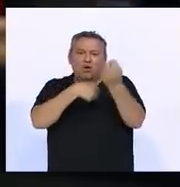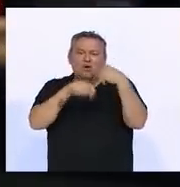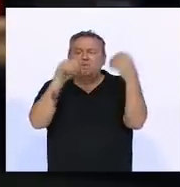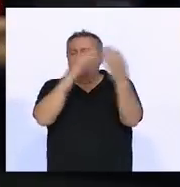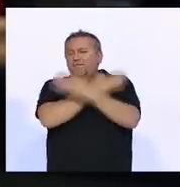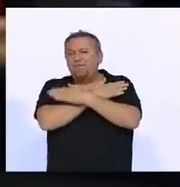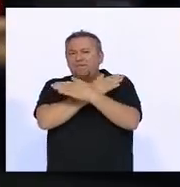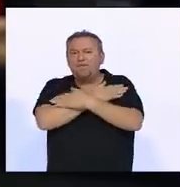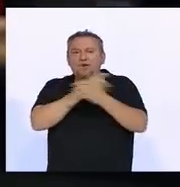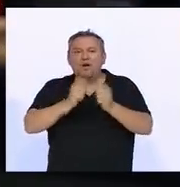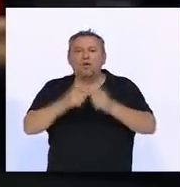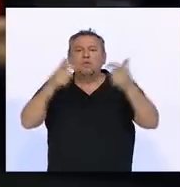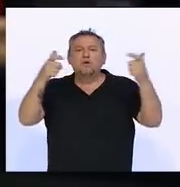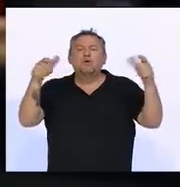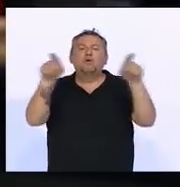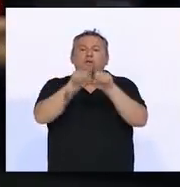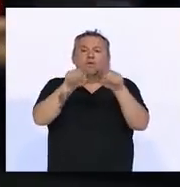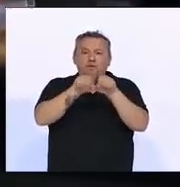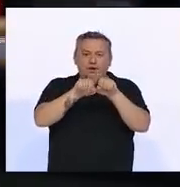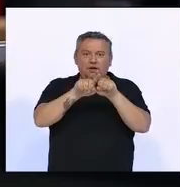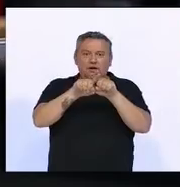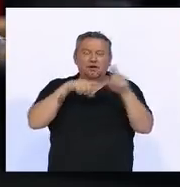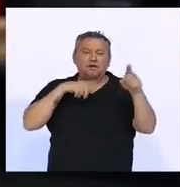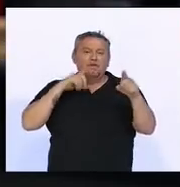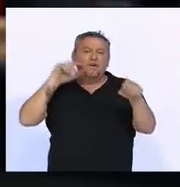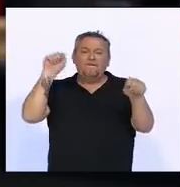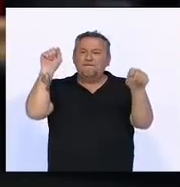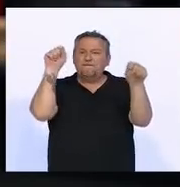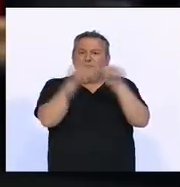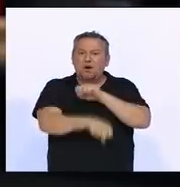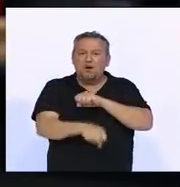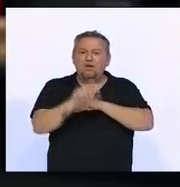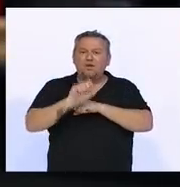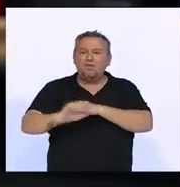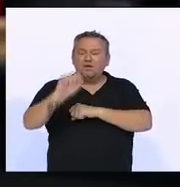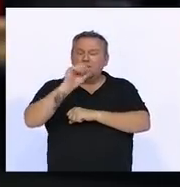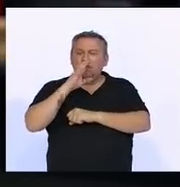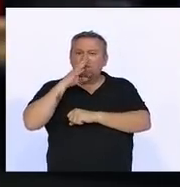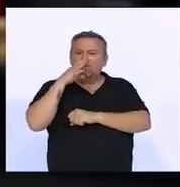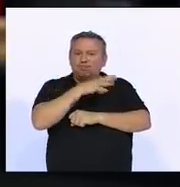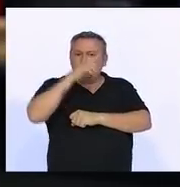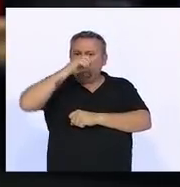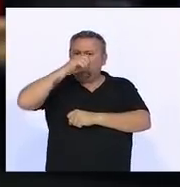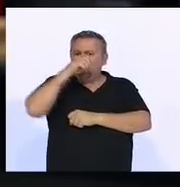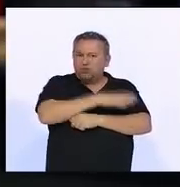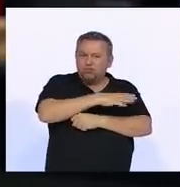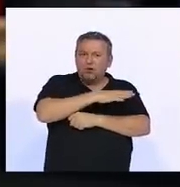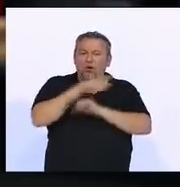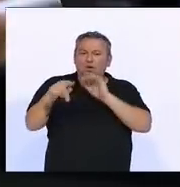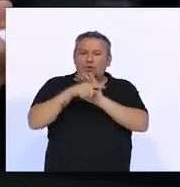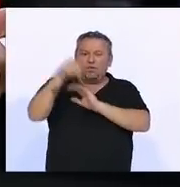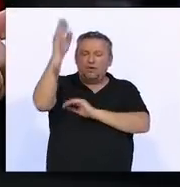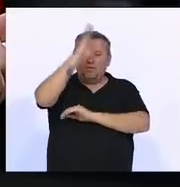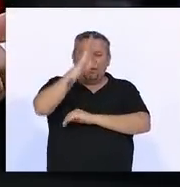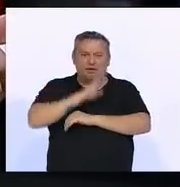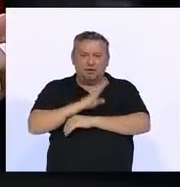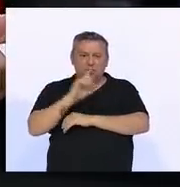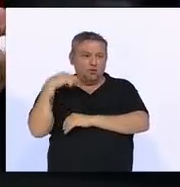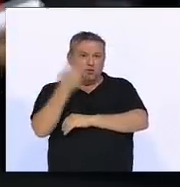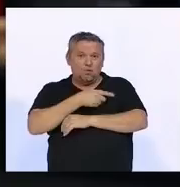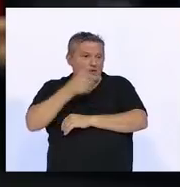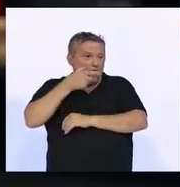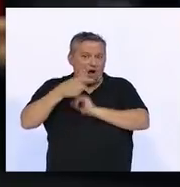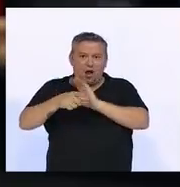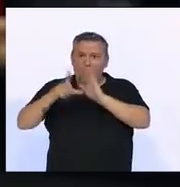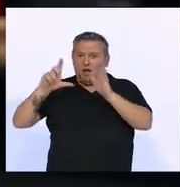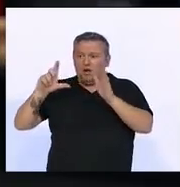para acabar de temperar uma violência agressiva, uma violência terrível no país, coisa que nós nunca tínhamos visto